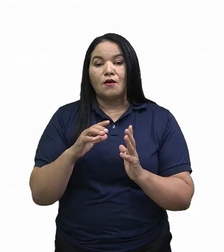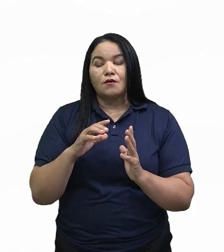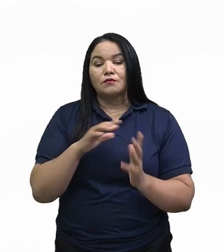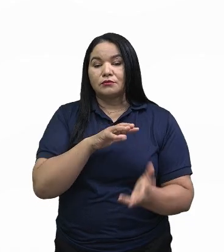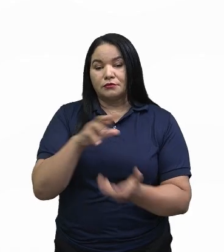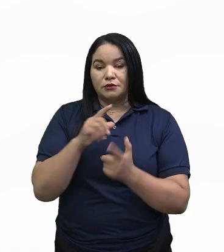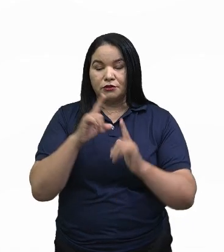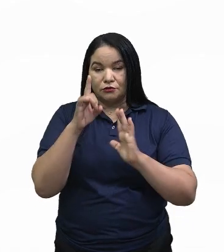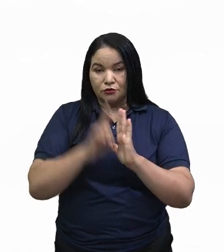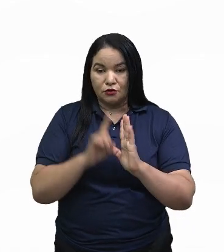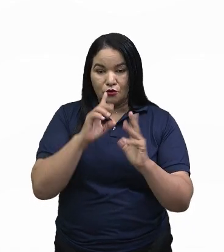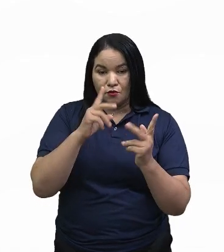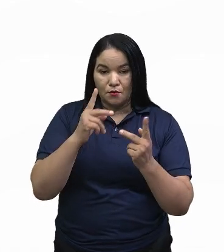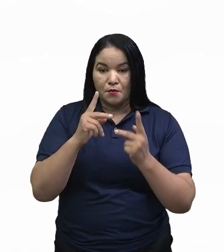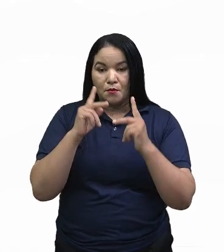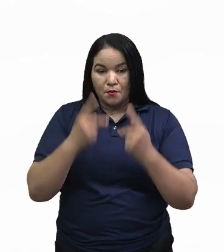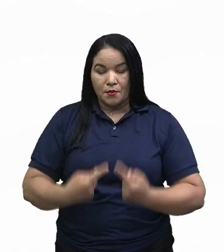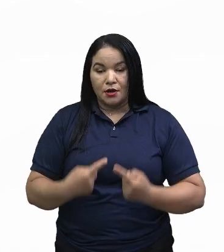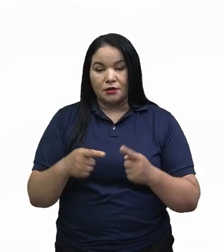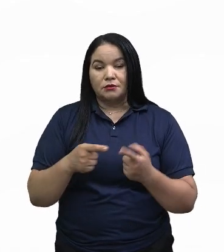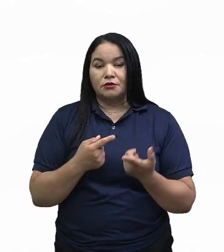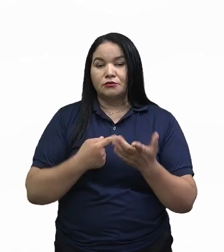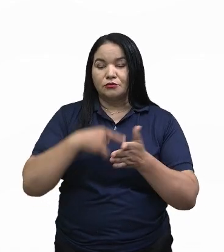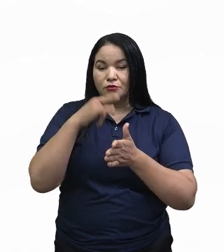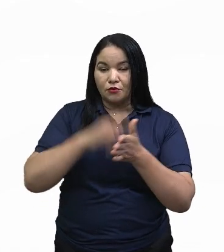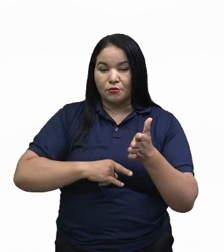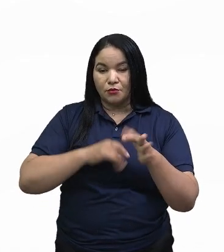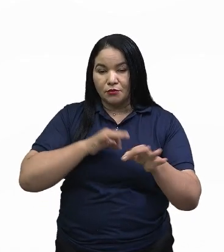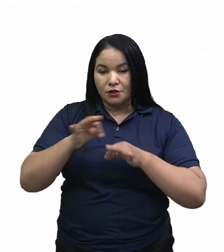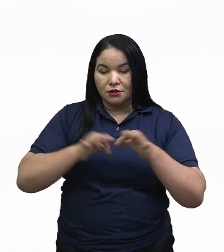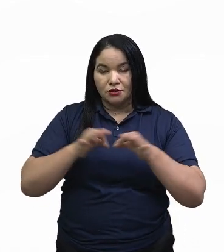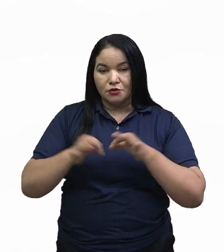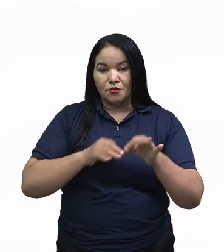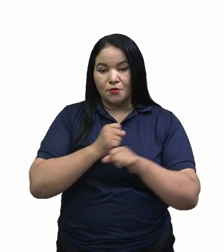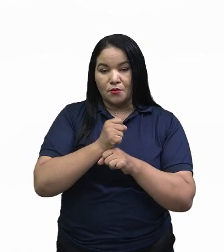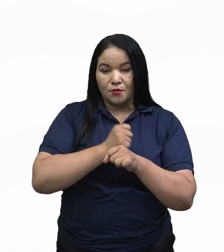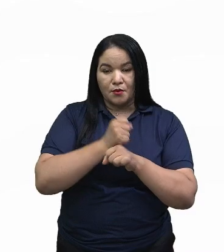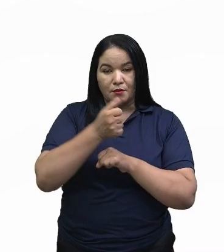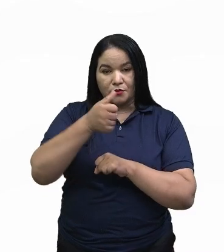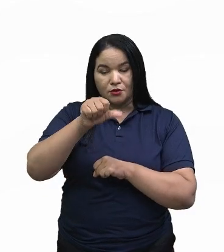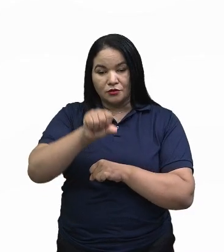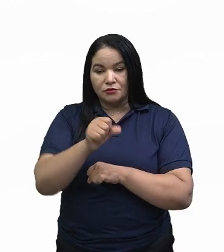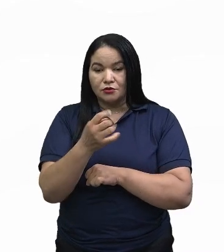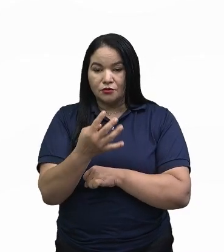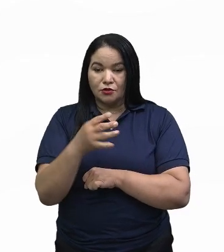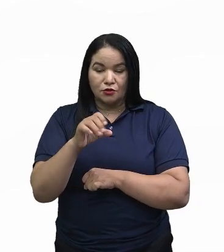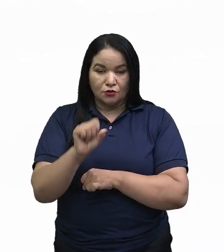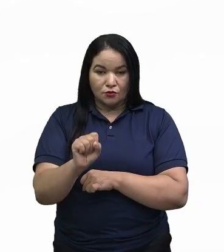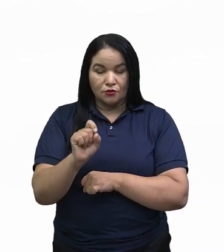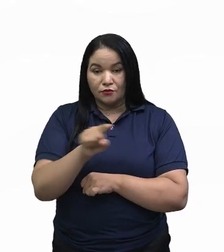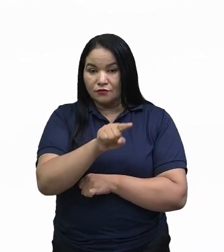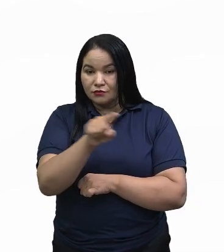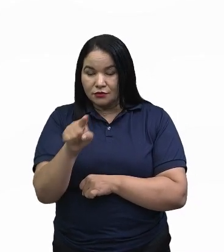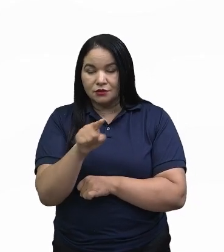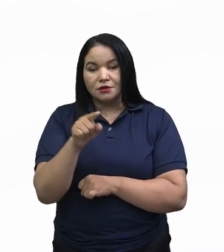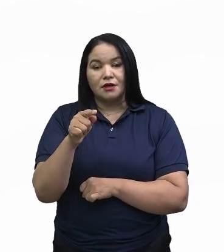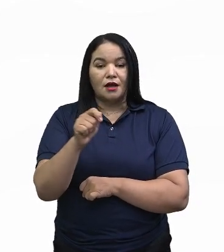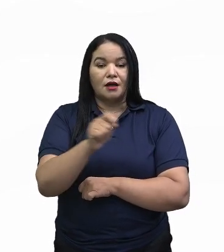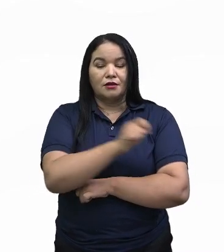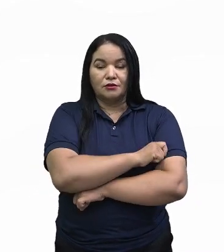já é um documento redigido em 1948, para você, né, querido aluno que está